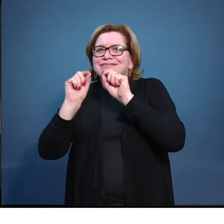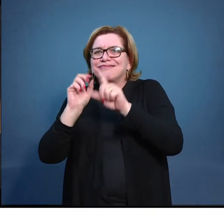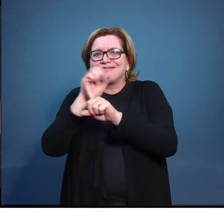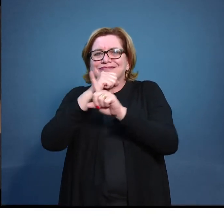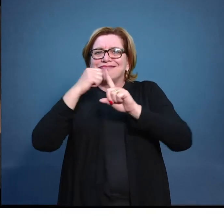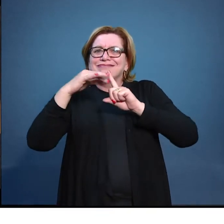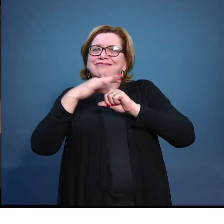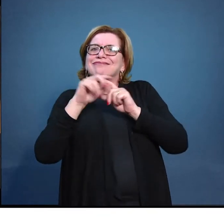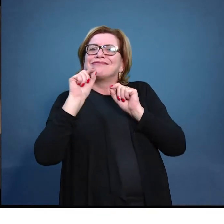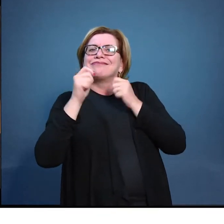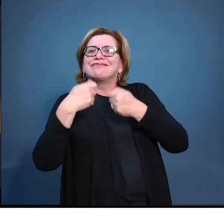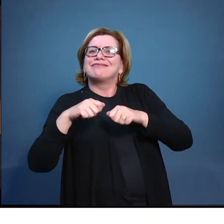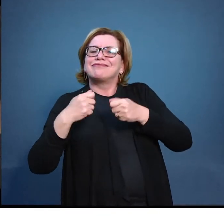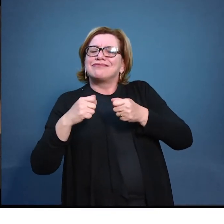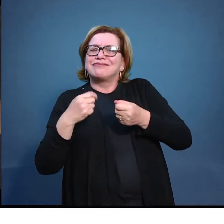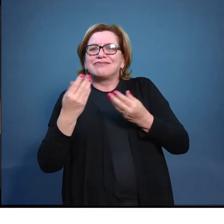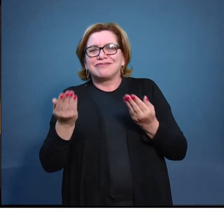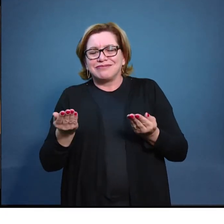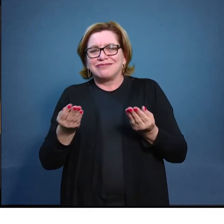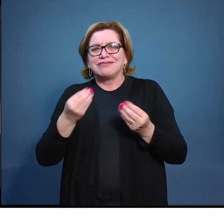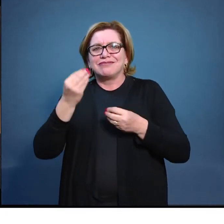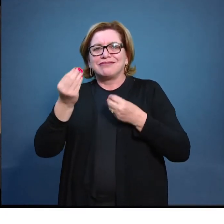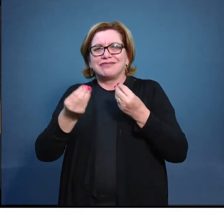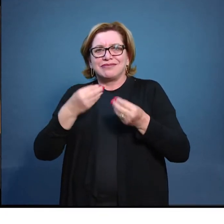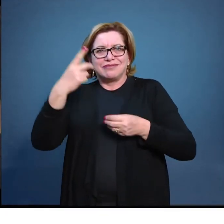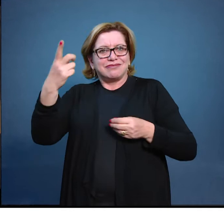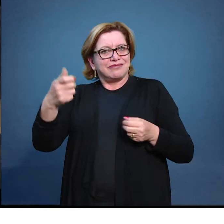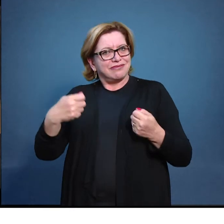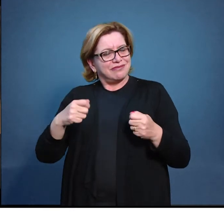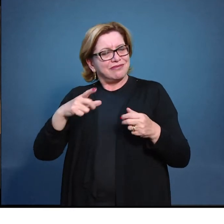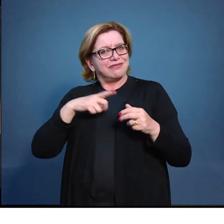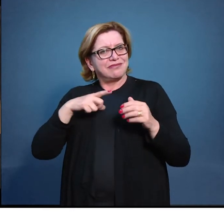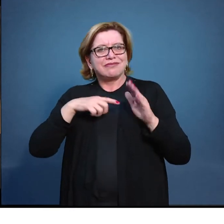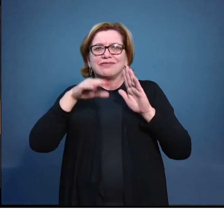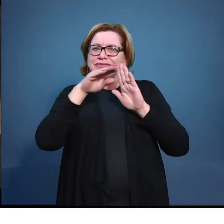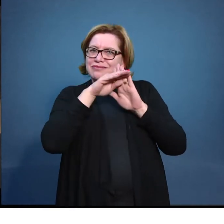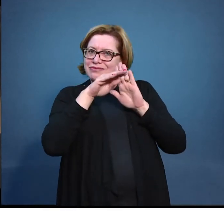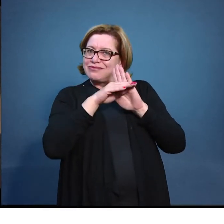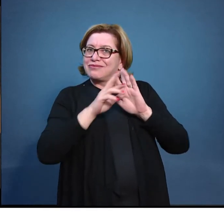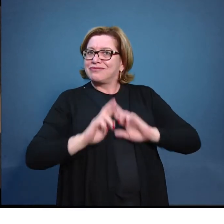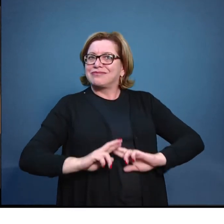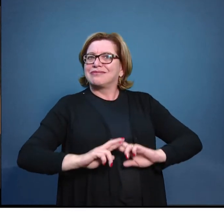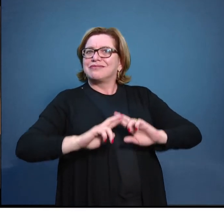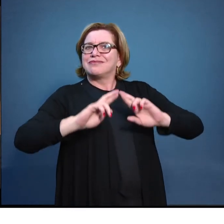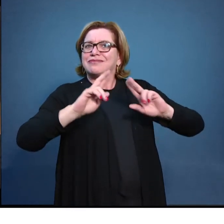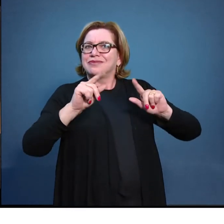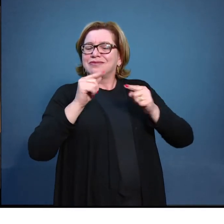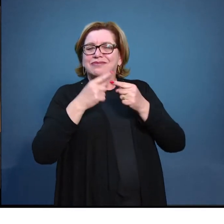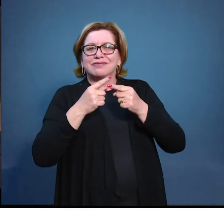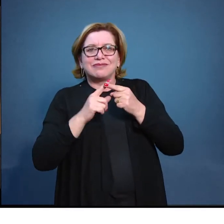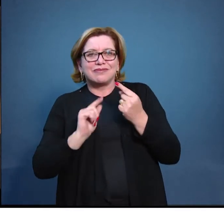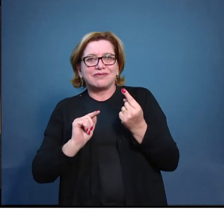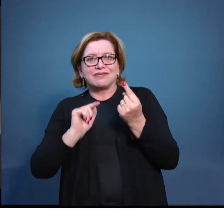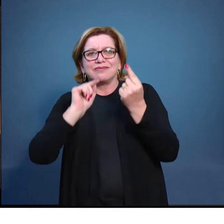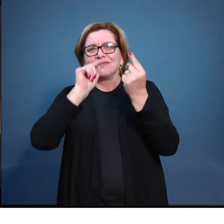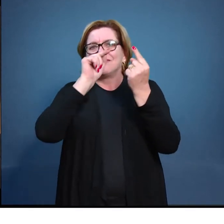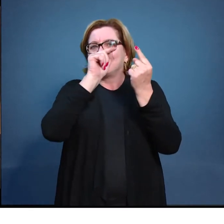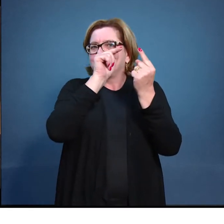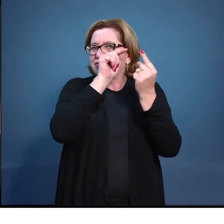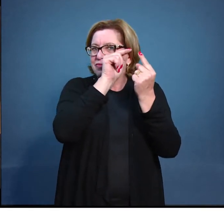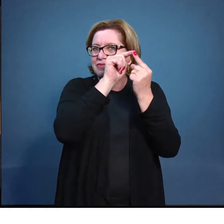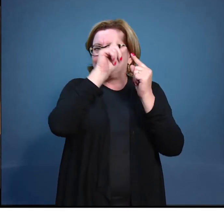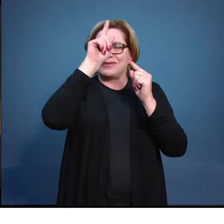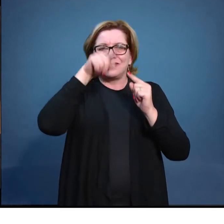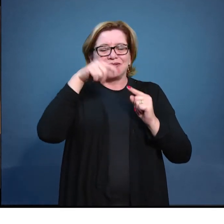demanda, resposta a uma necessidade. E aí eu já tenho que fazer um planejamento diferenciado. O foco do meu planejamento